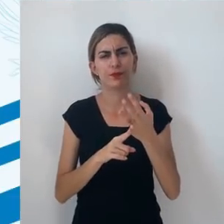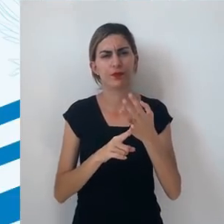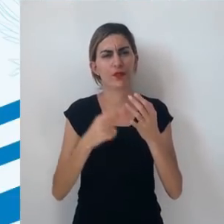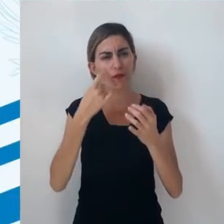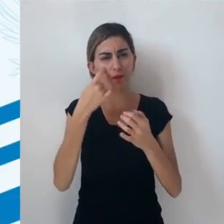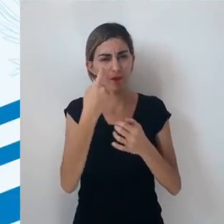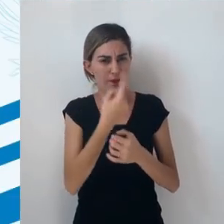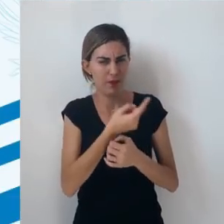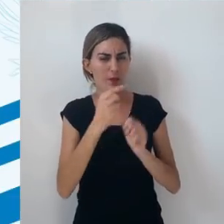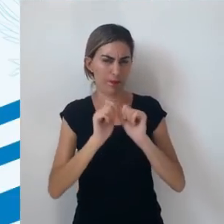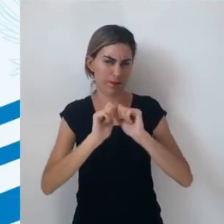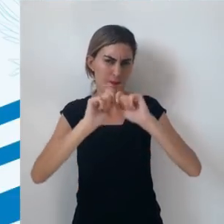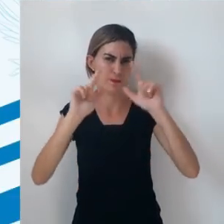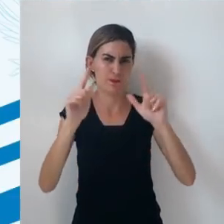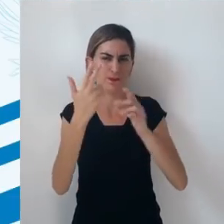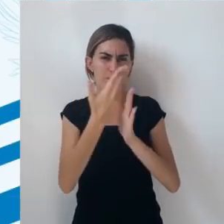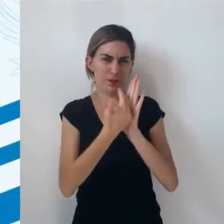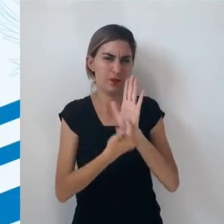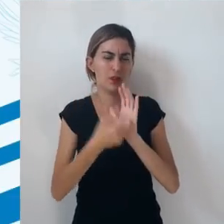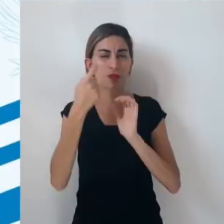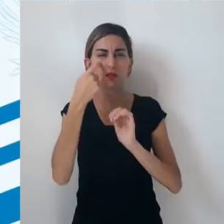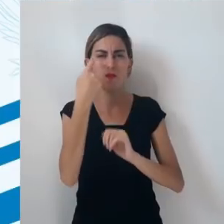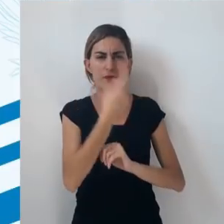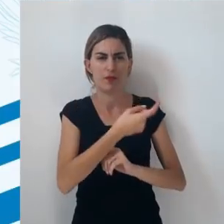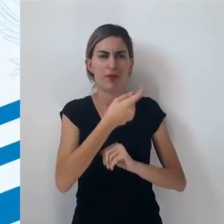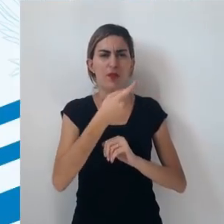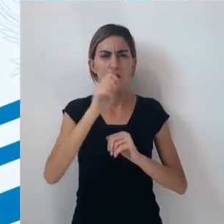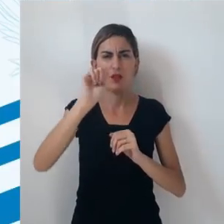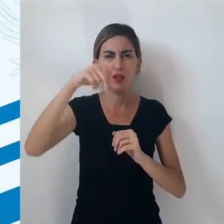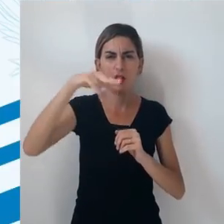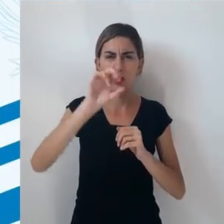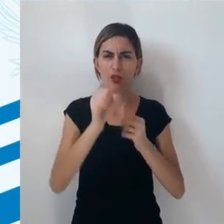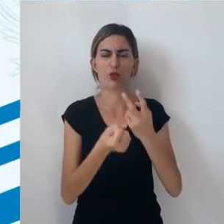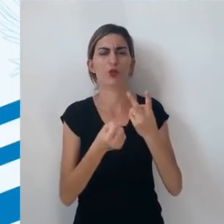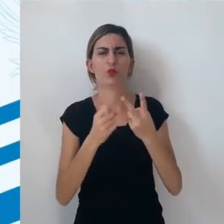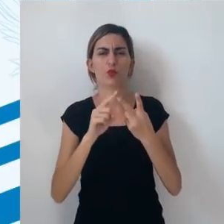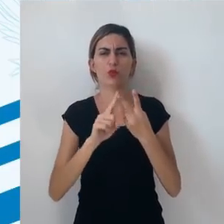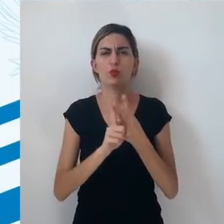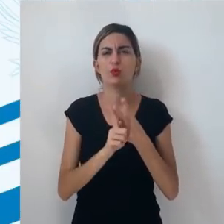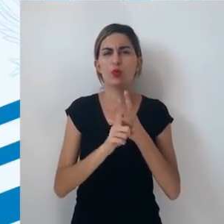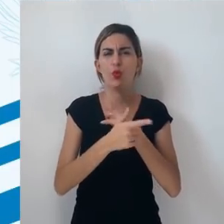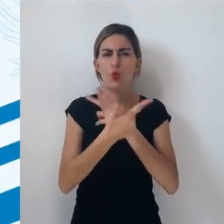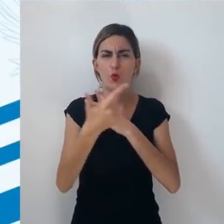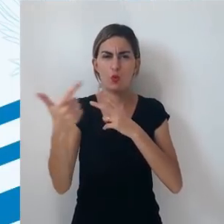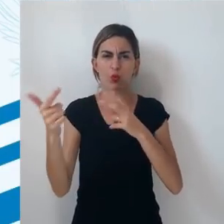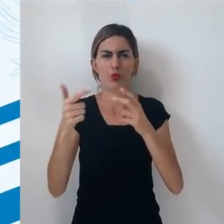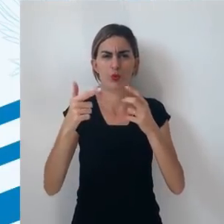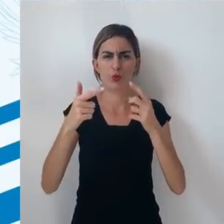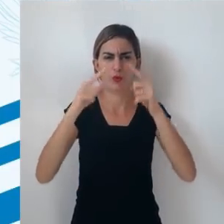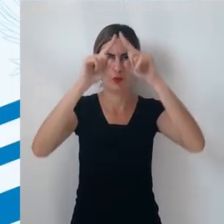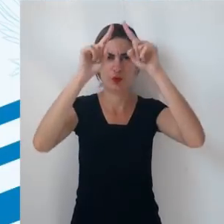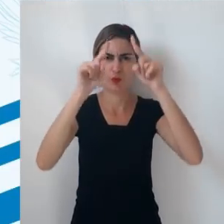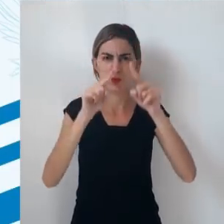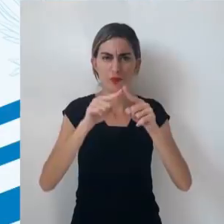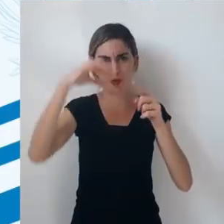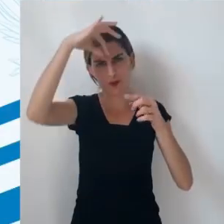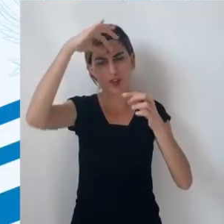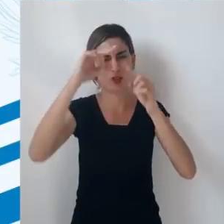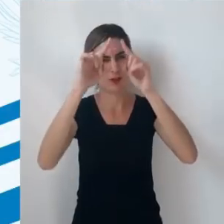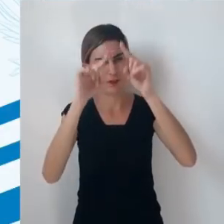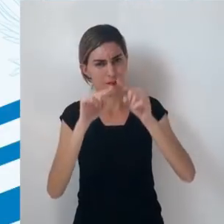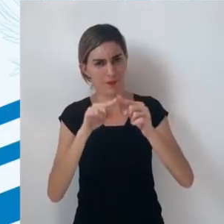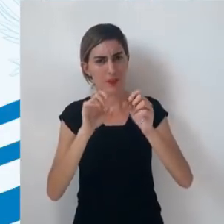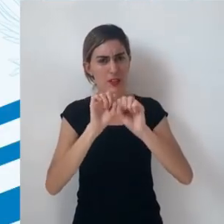períneo. Veja bem essa imagem. Você enxerga também o ânus, os grandes lábios e os pequenos lábios. E